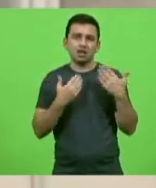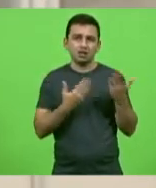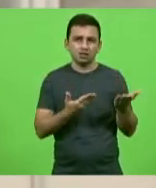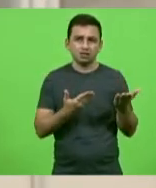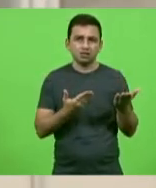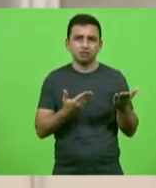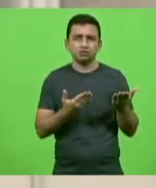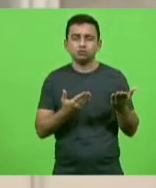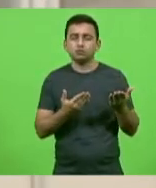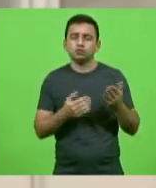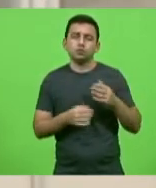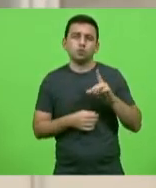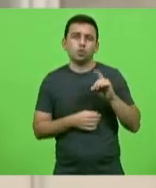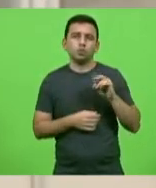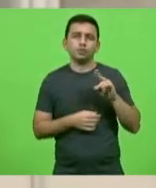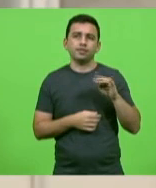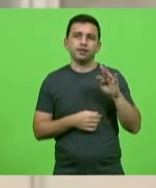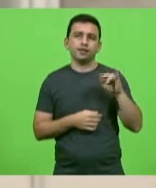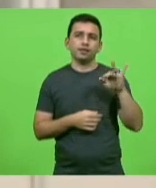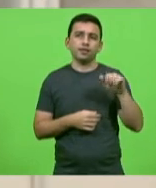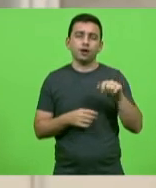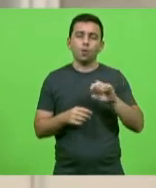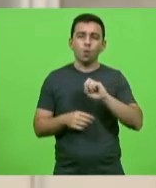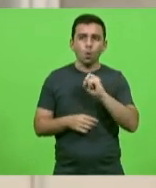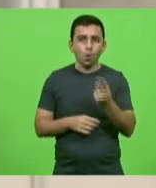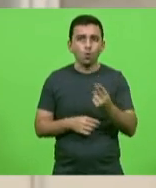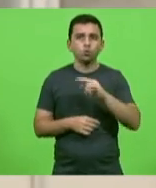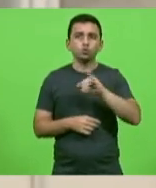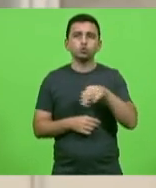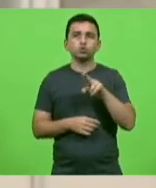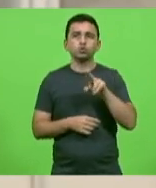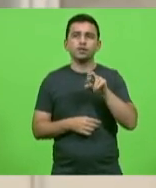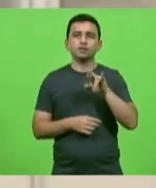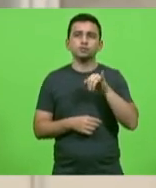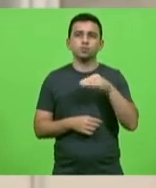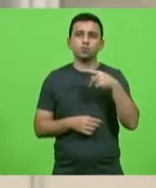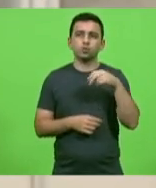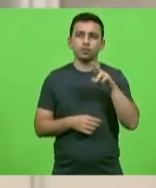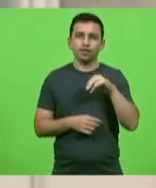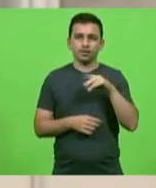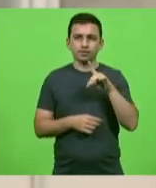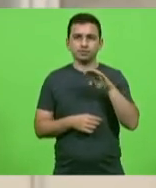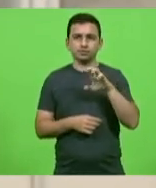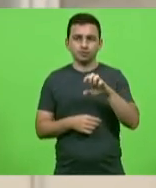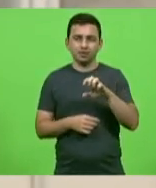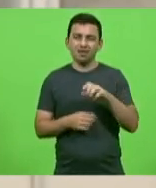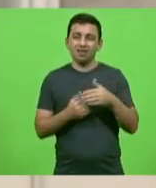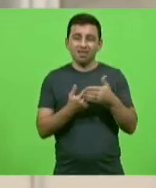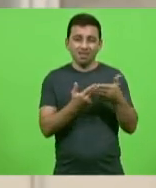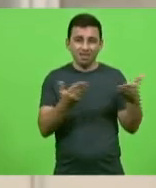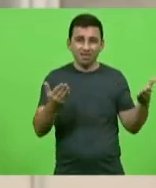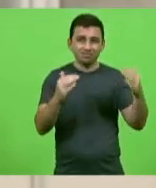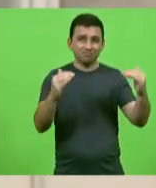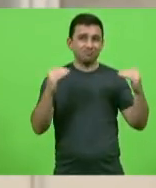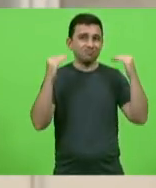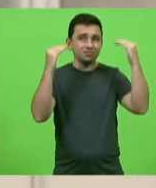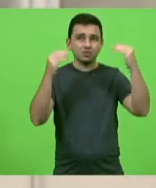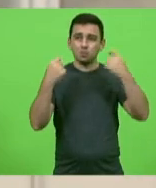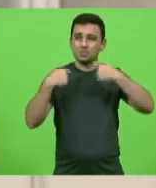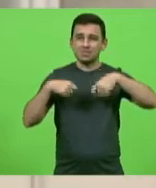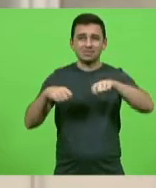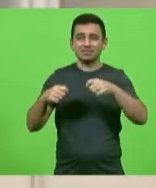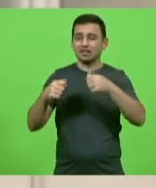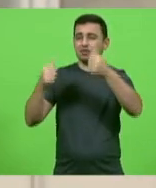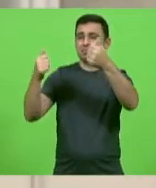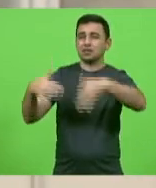doutrina como na jurisprudência É no sentido de que os chefes do Poder Executivo não são obrigados a